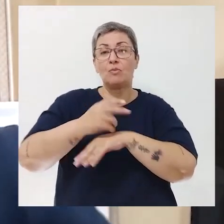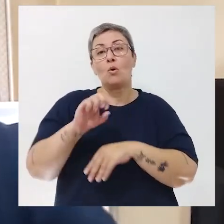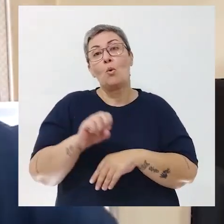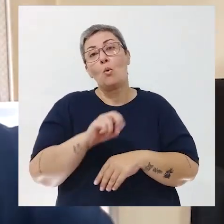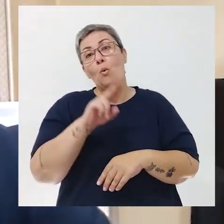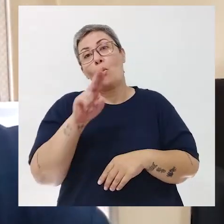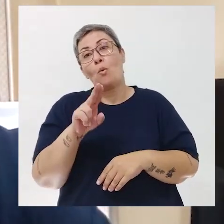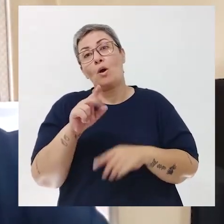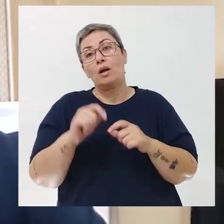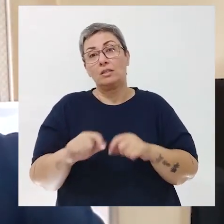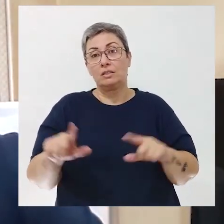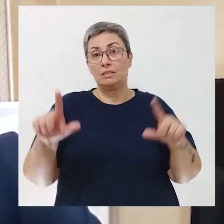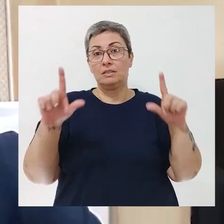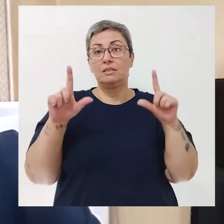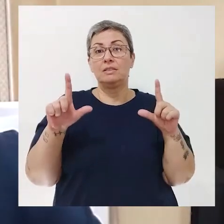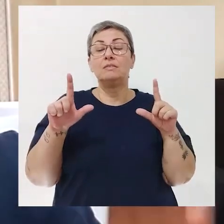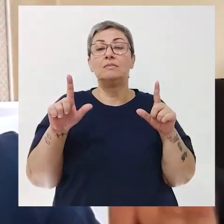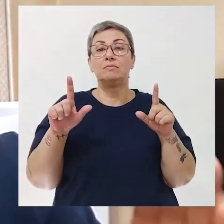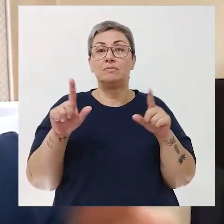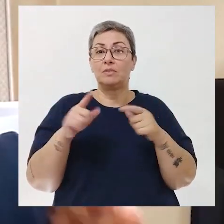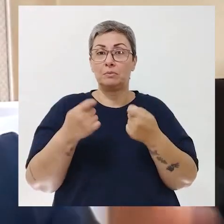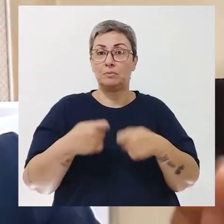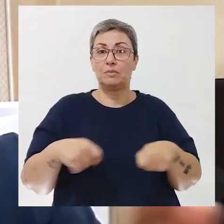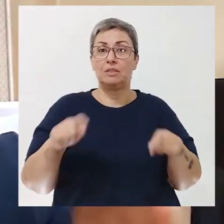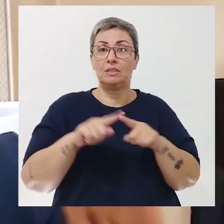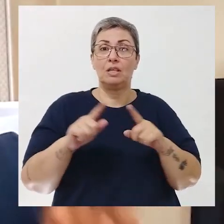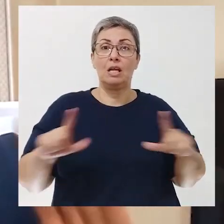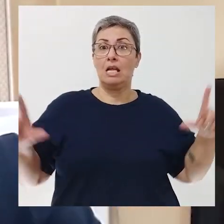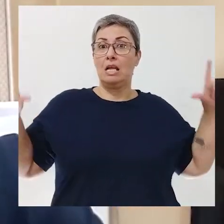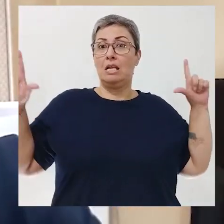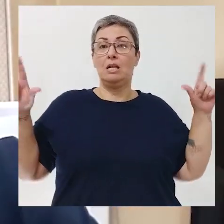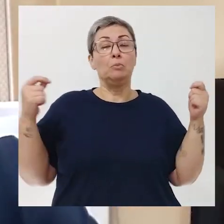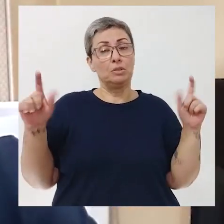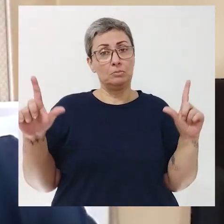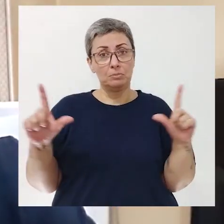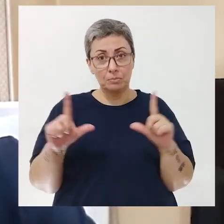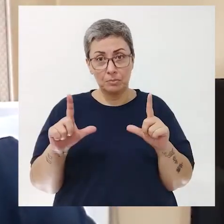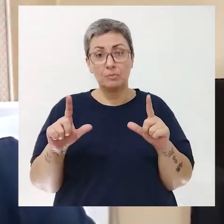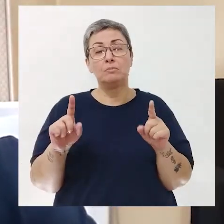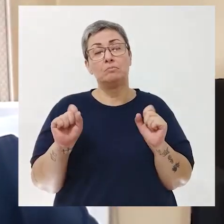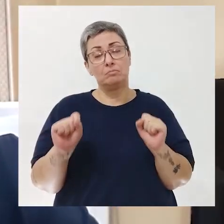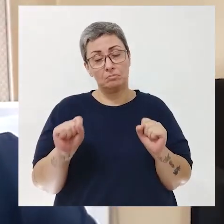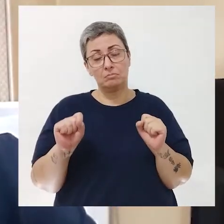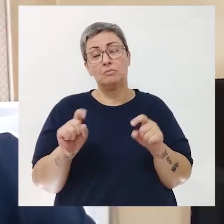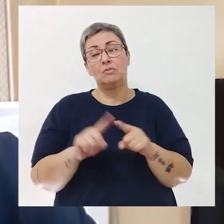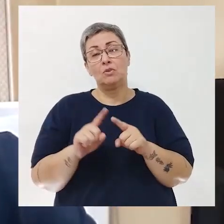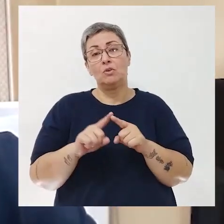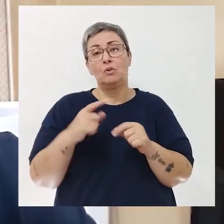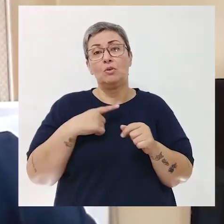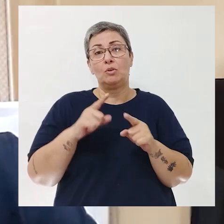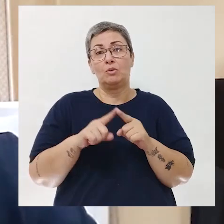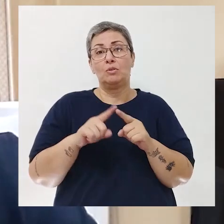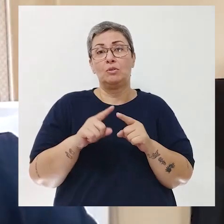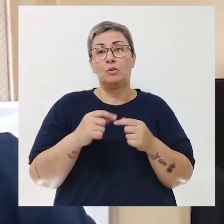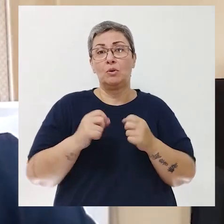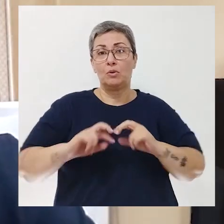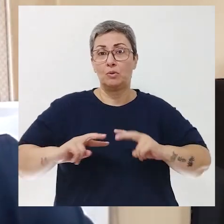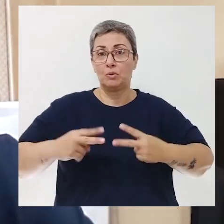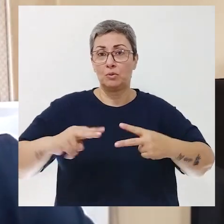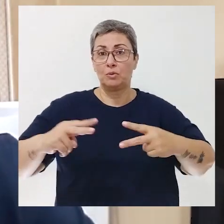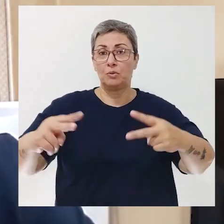ou faz esse cartaz, que não precisa ser numa cartolina, pode ser numa folha de sulfite.